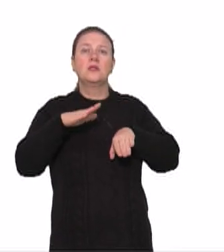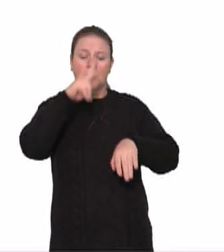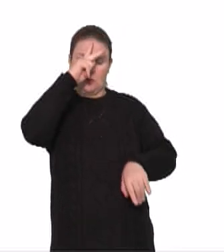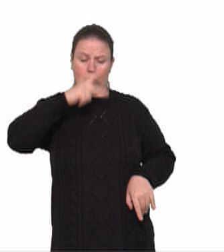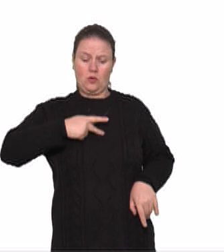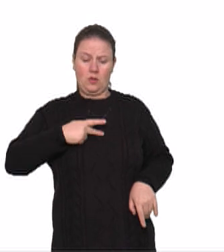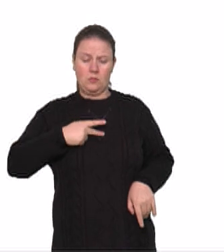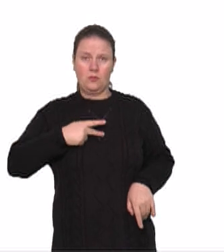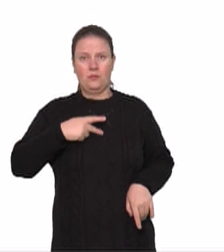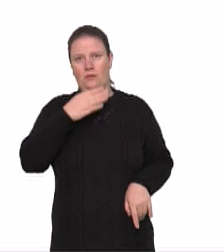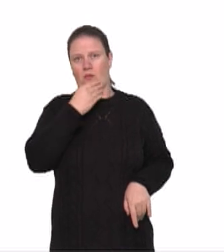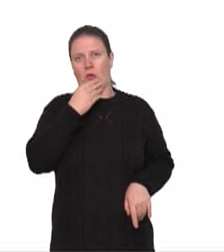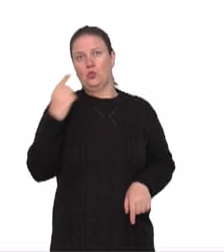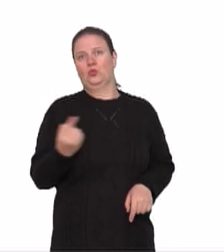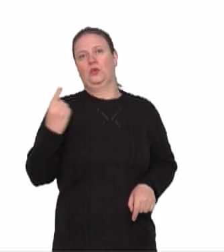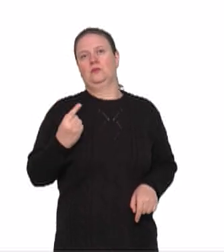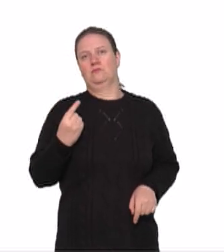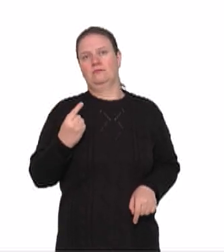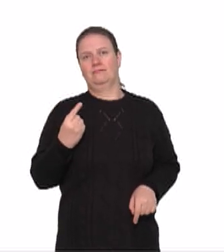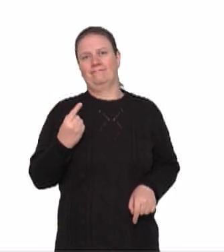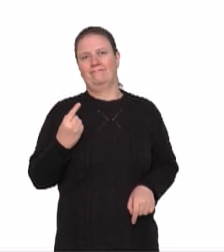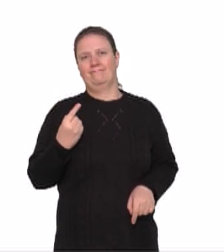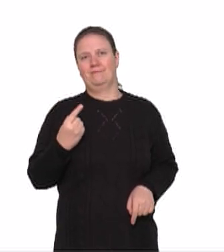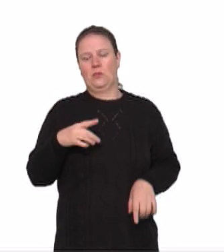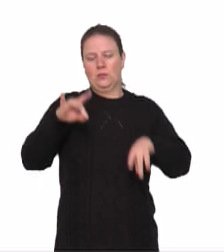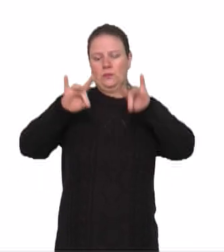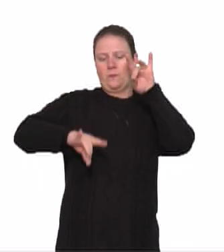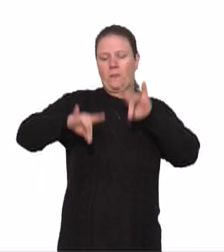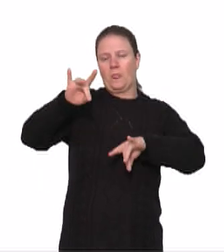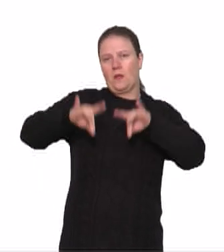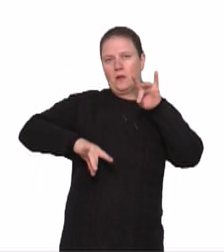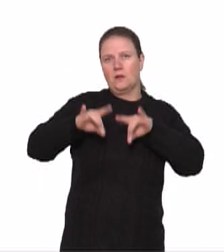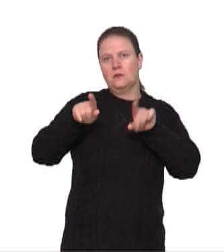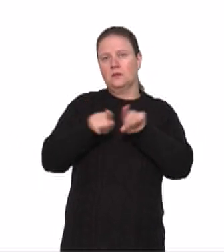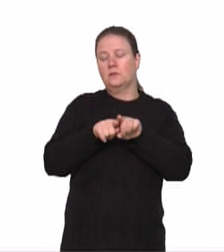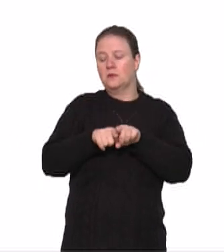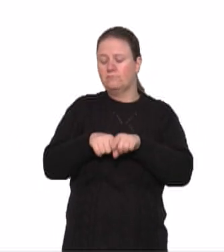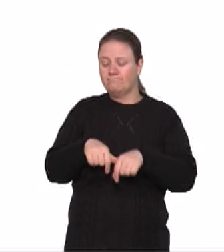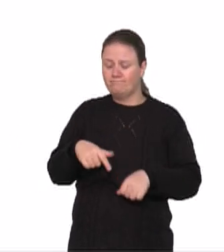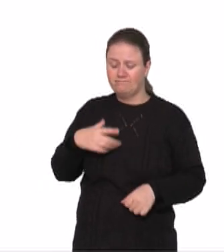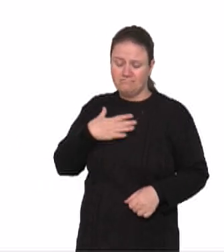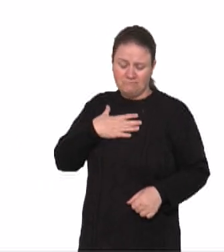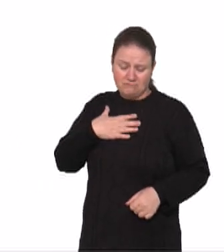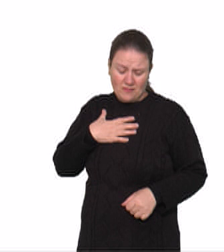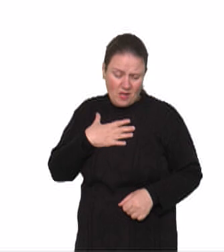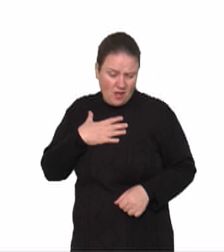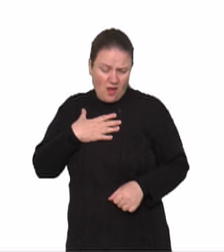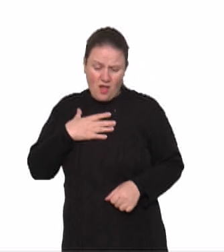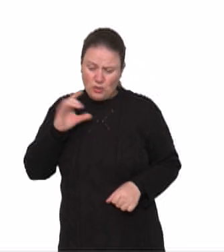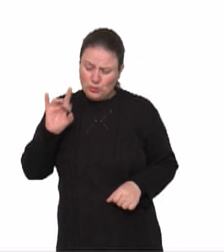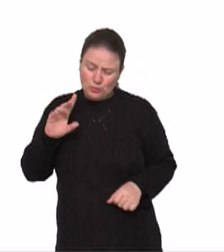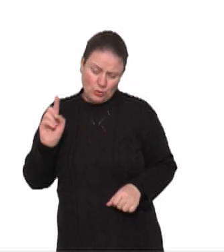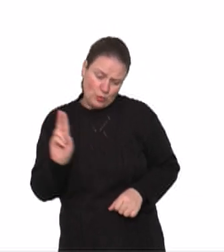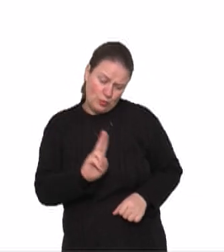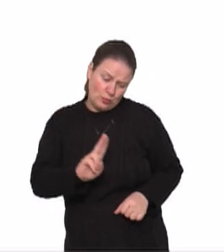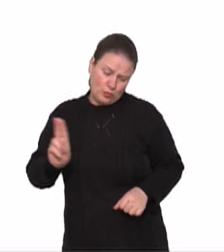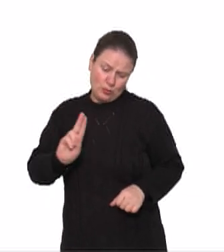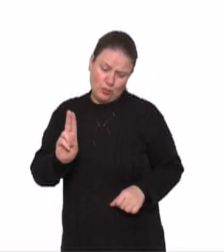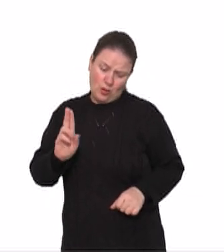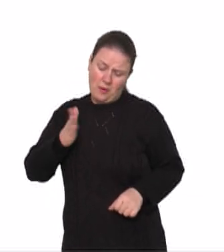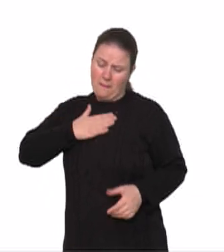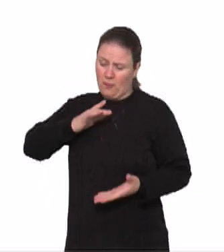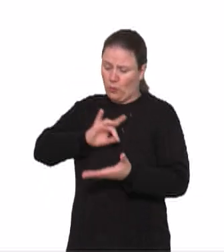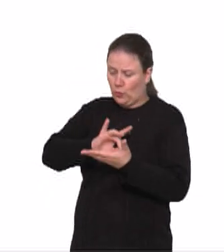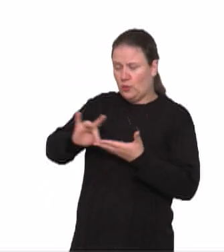comum acontecer numa encenação de teatro, e a Julieta diz, é só seu nome que é meu